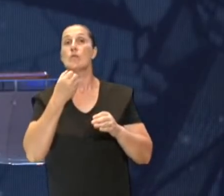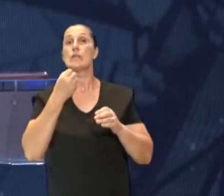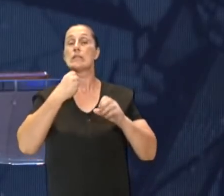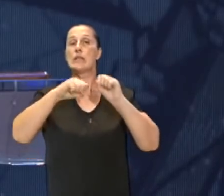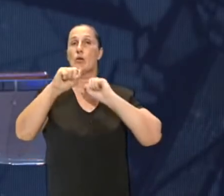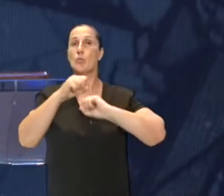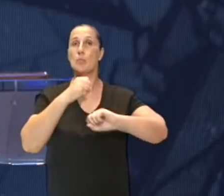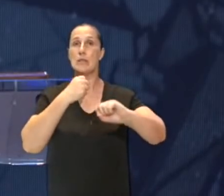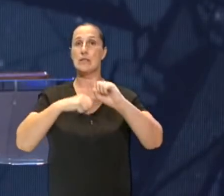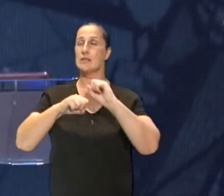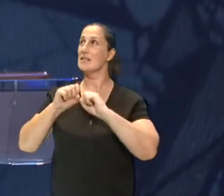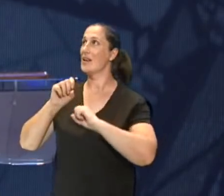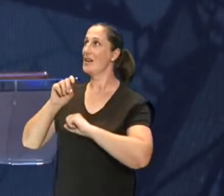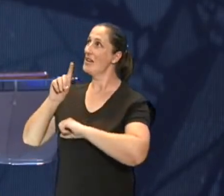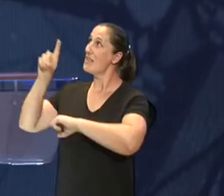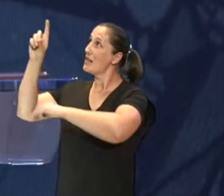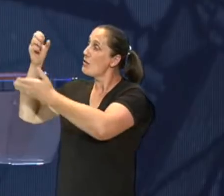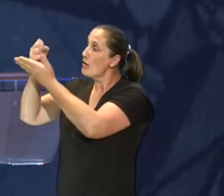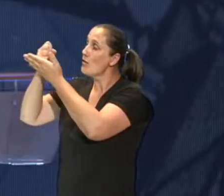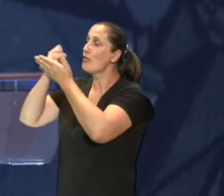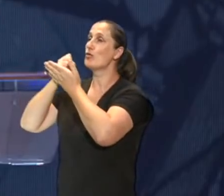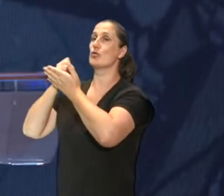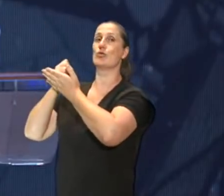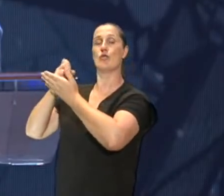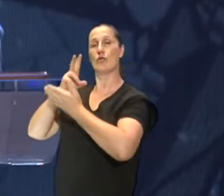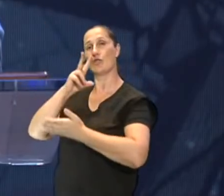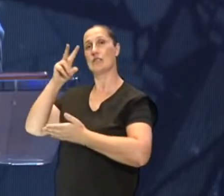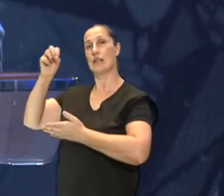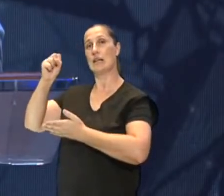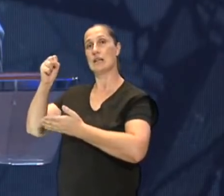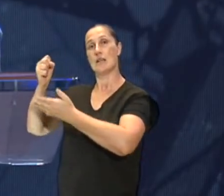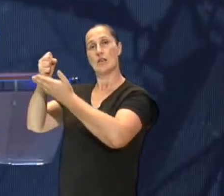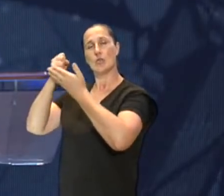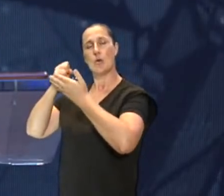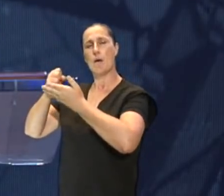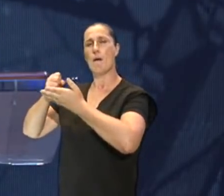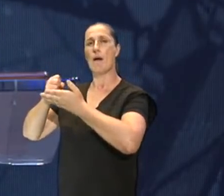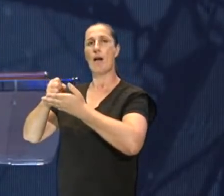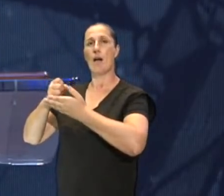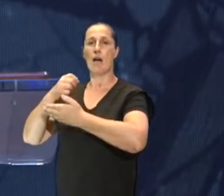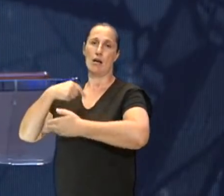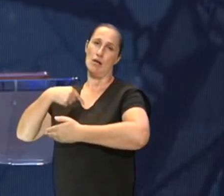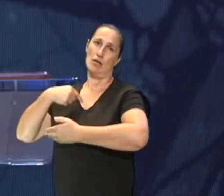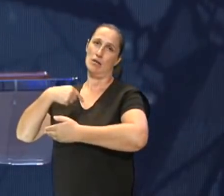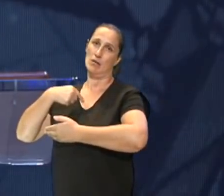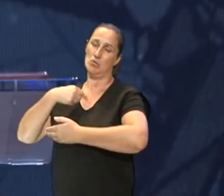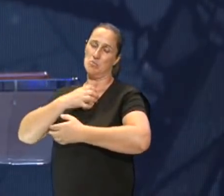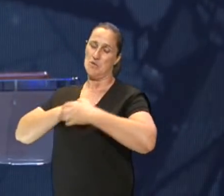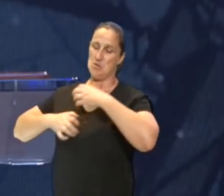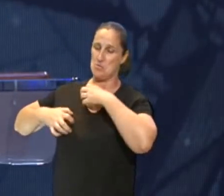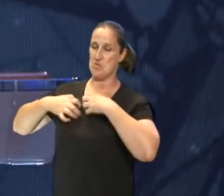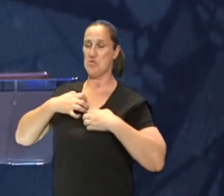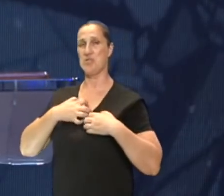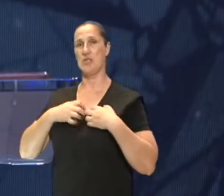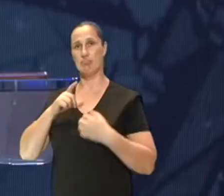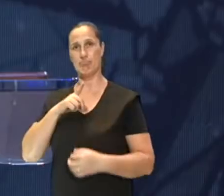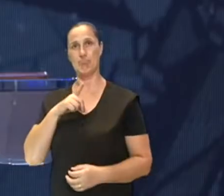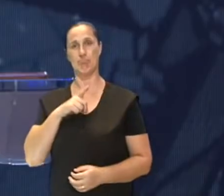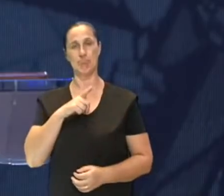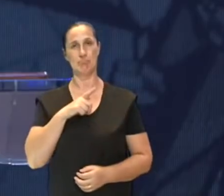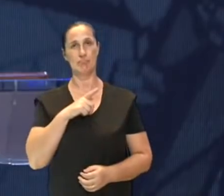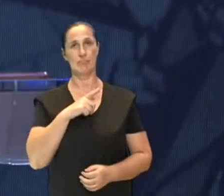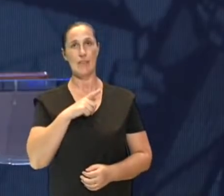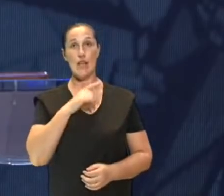fortaleza, socorro bem presente na hora da angústia. Eu quero dizer para você que Deus colocou diante de